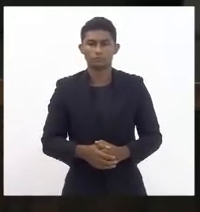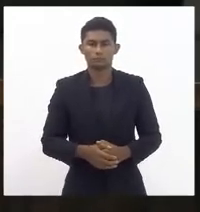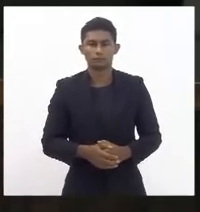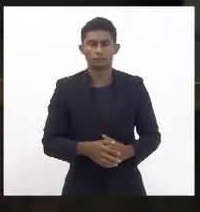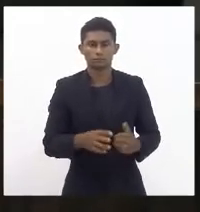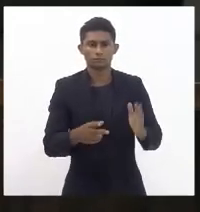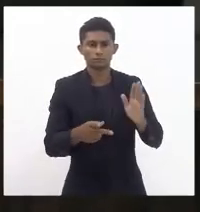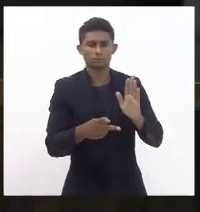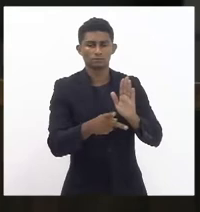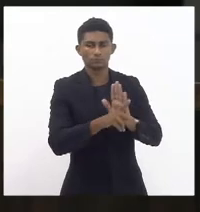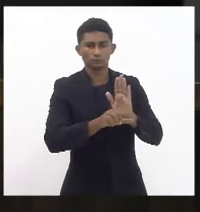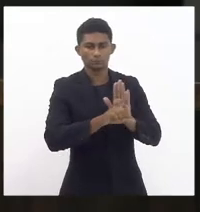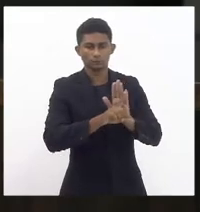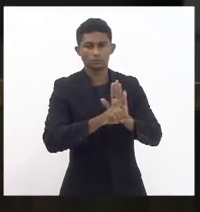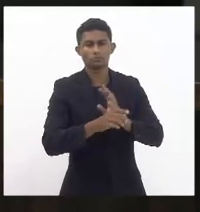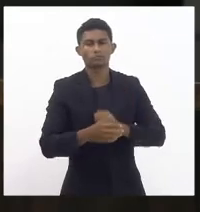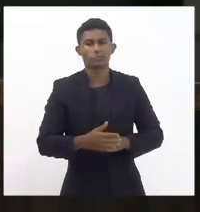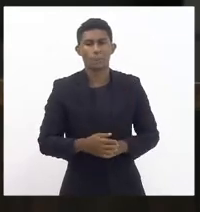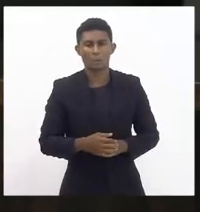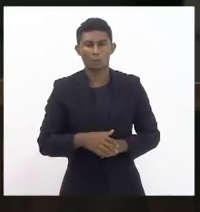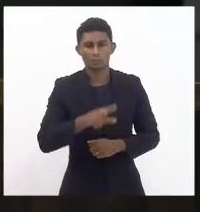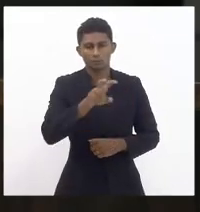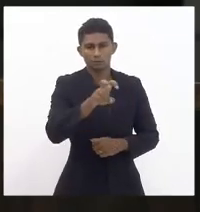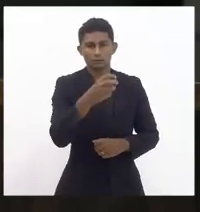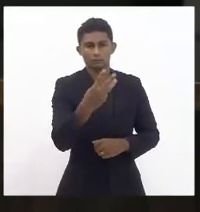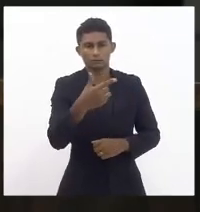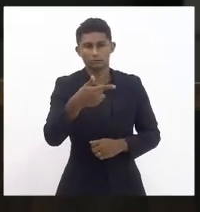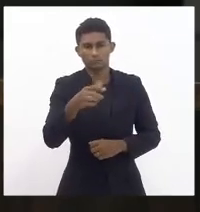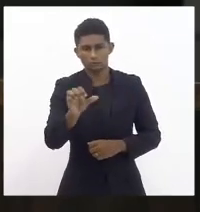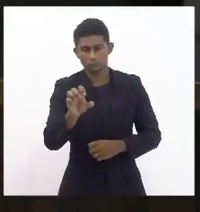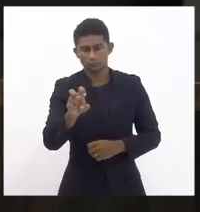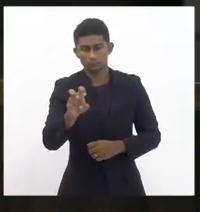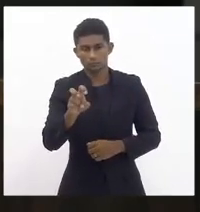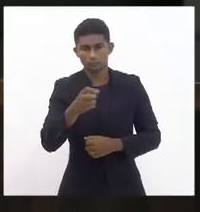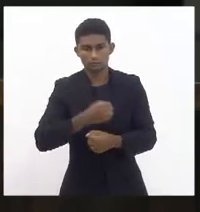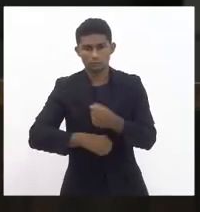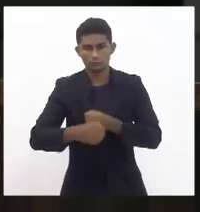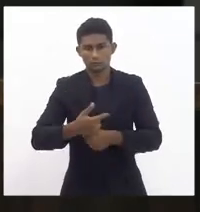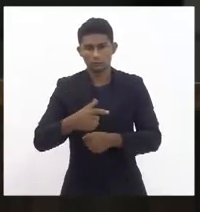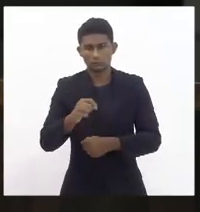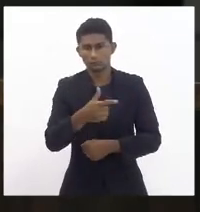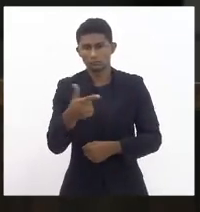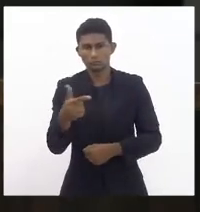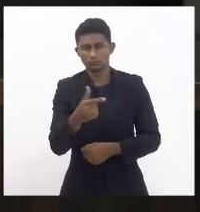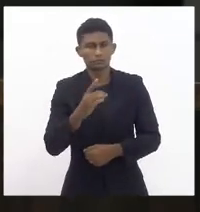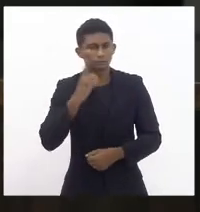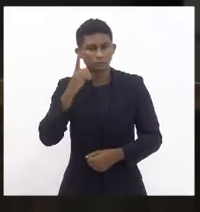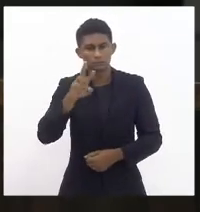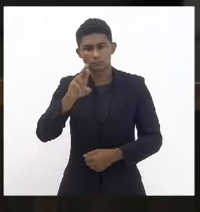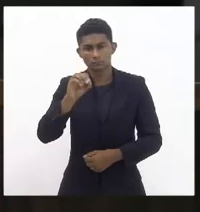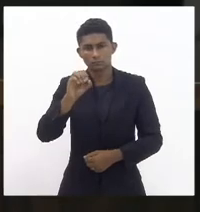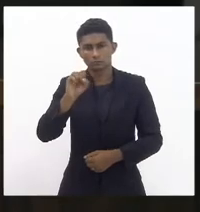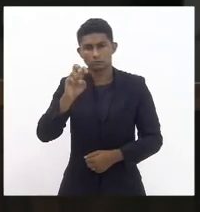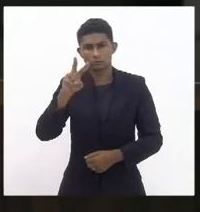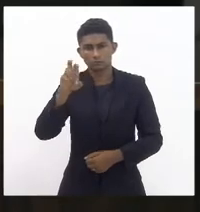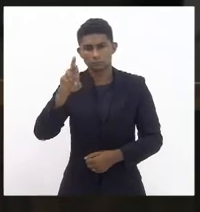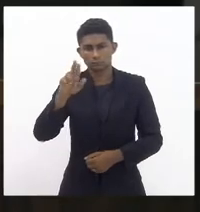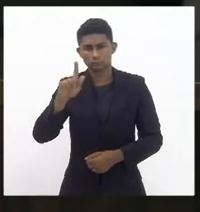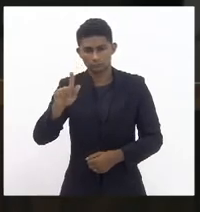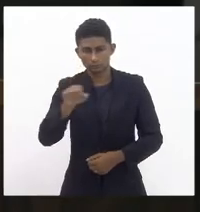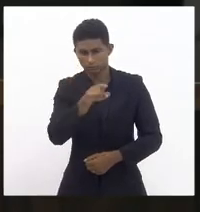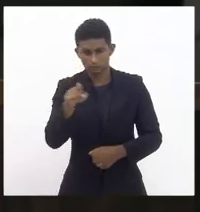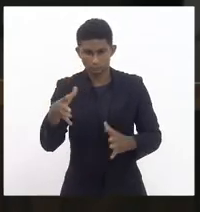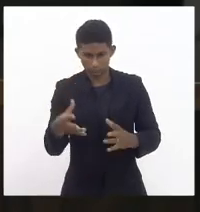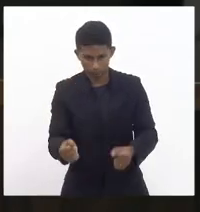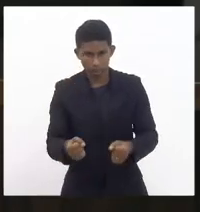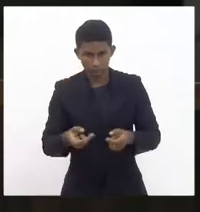o projeto de lei nº 5325 de 22 captadores embriaguei seus quer falar para eles estão aprovado